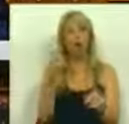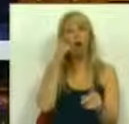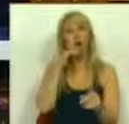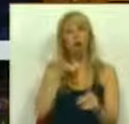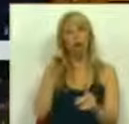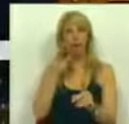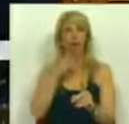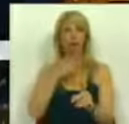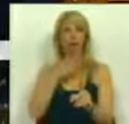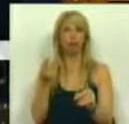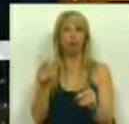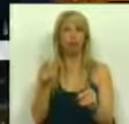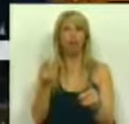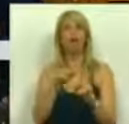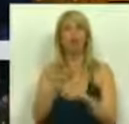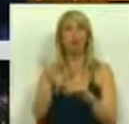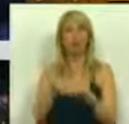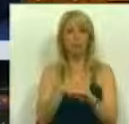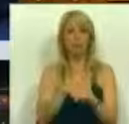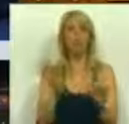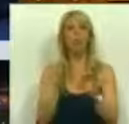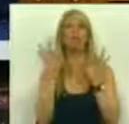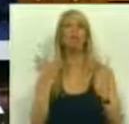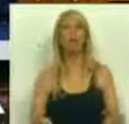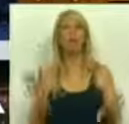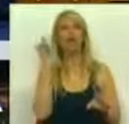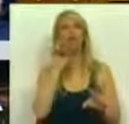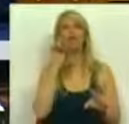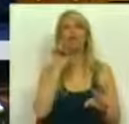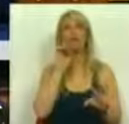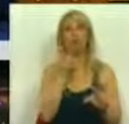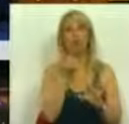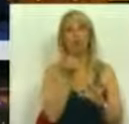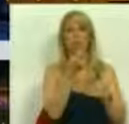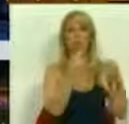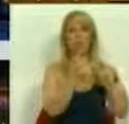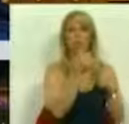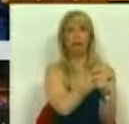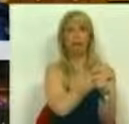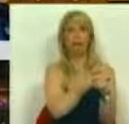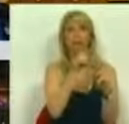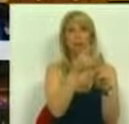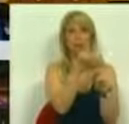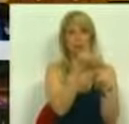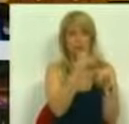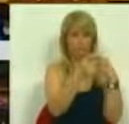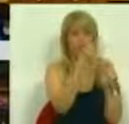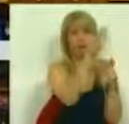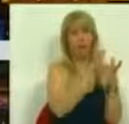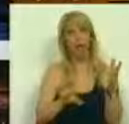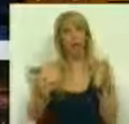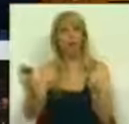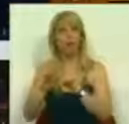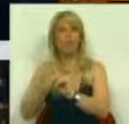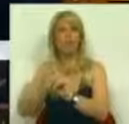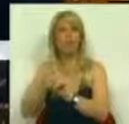por exemplo, a alienação a um fundo, sendo que o produto da venda da casa reverte para a extinção da dívida e a família fica também com direito